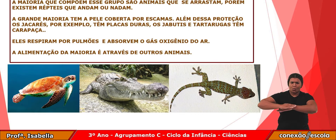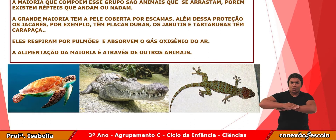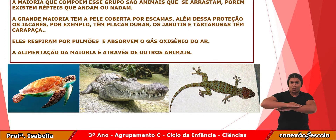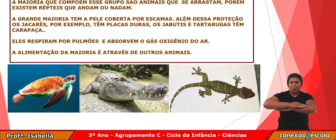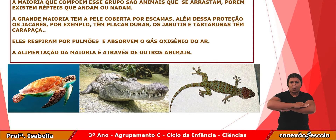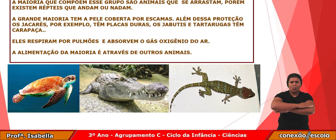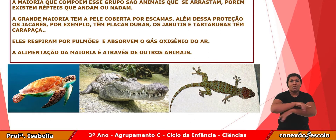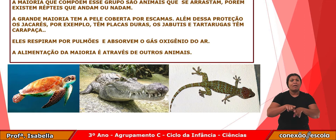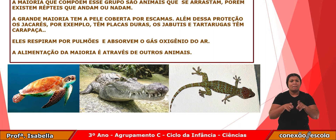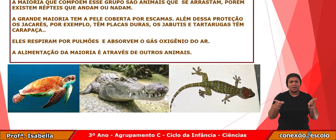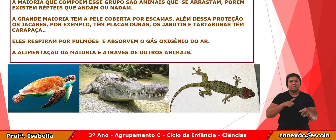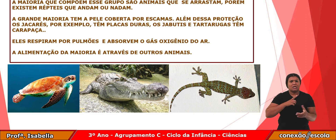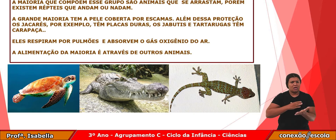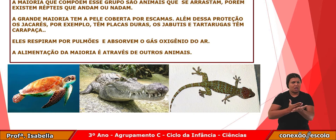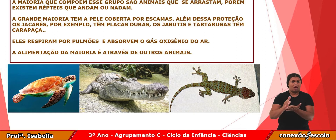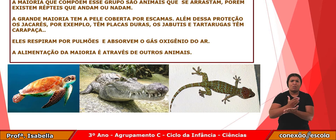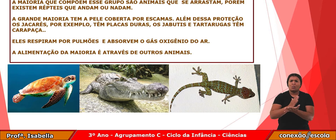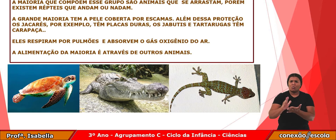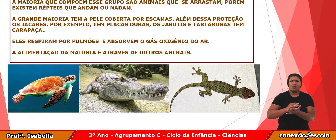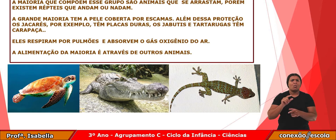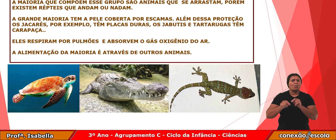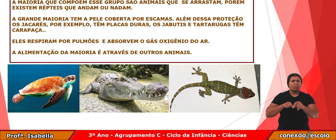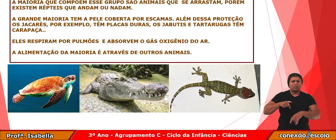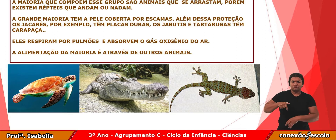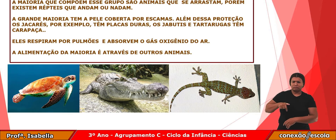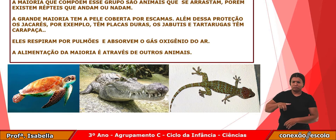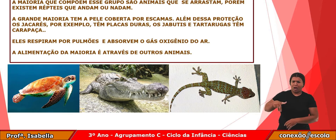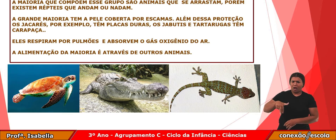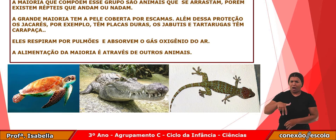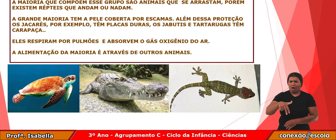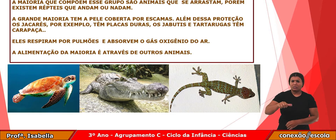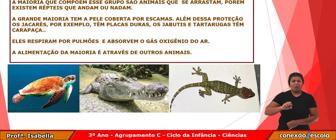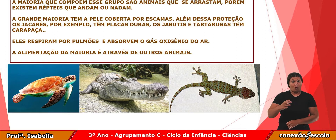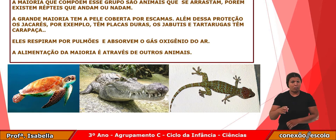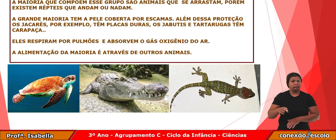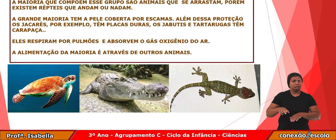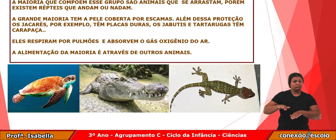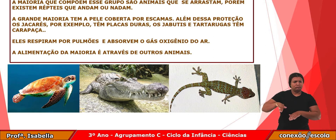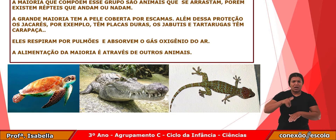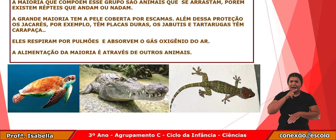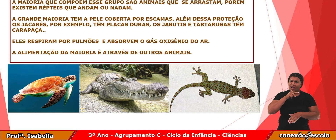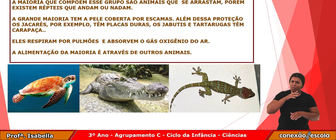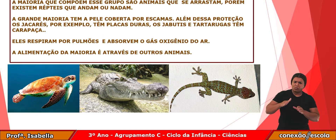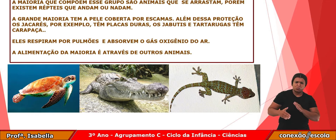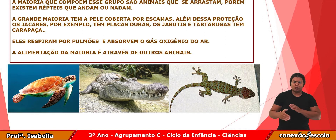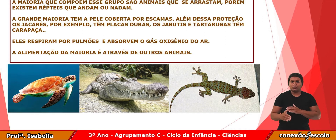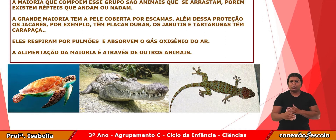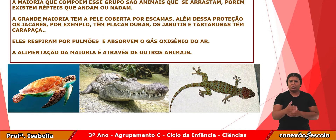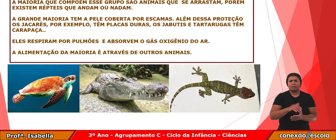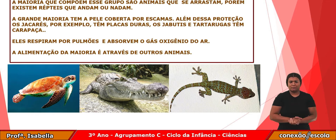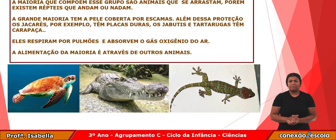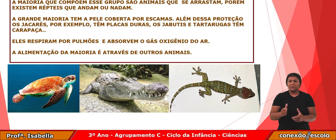porém, existem répteis que andam ou nadam. A grande maioria tem a